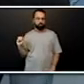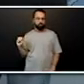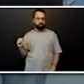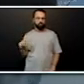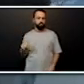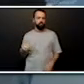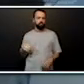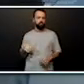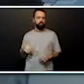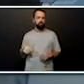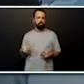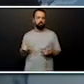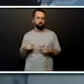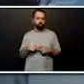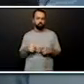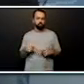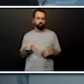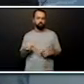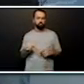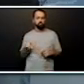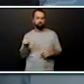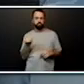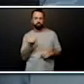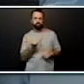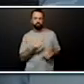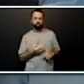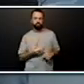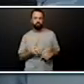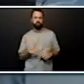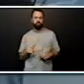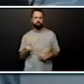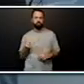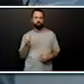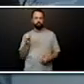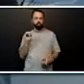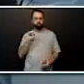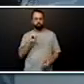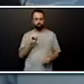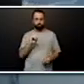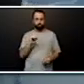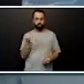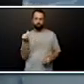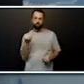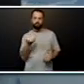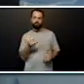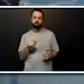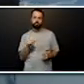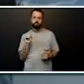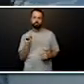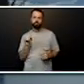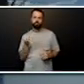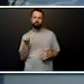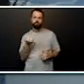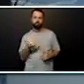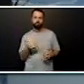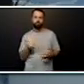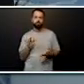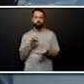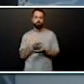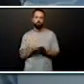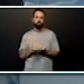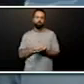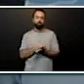E o zero? A ausência de quantidade. Bom, tinha